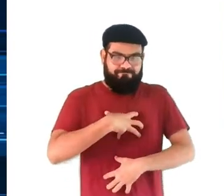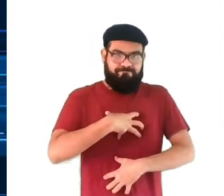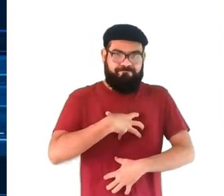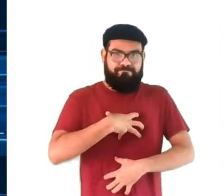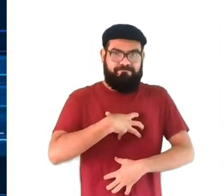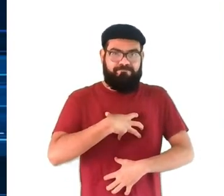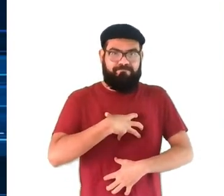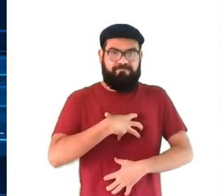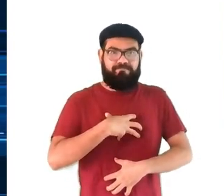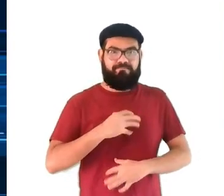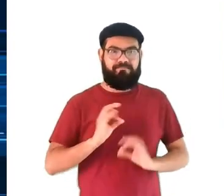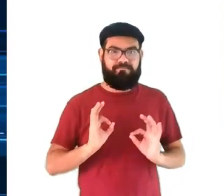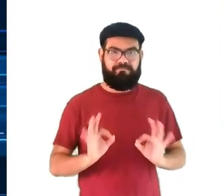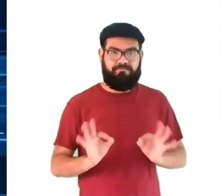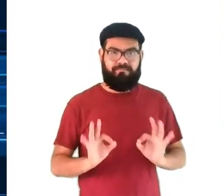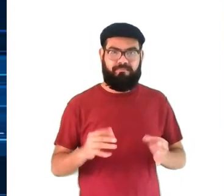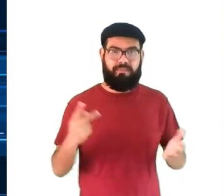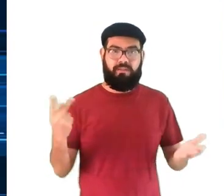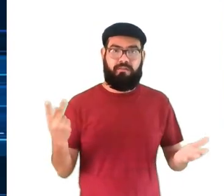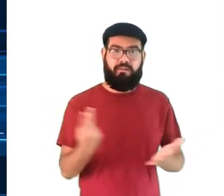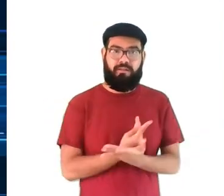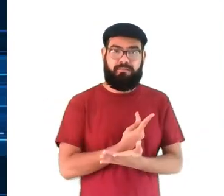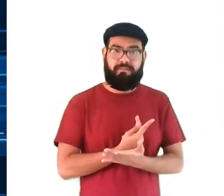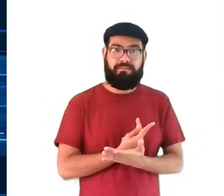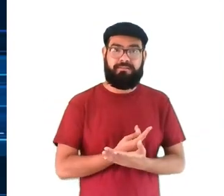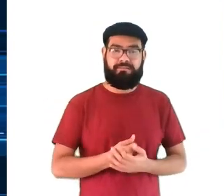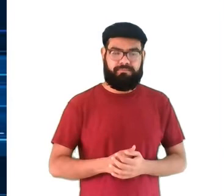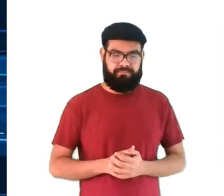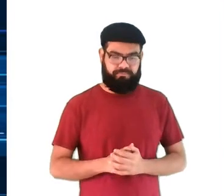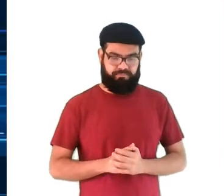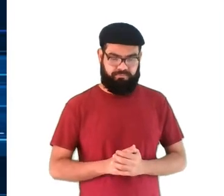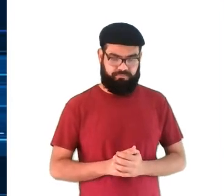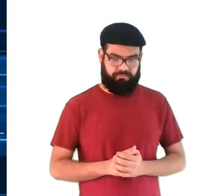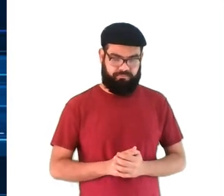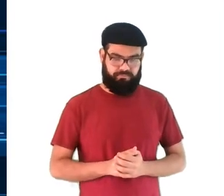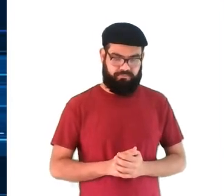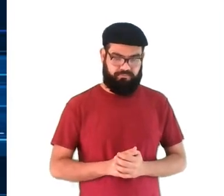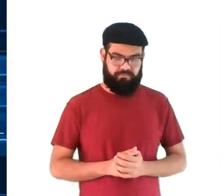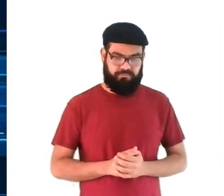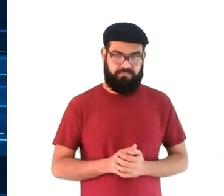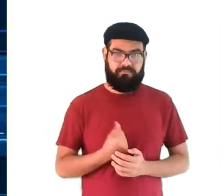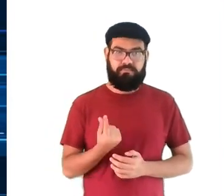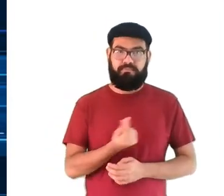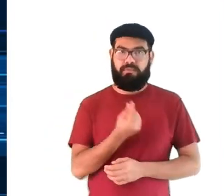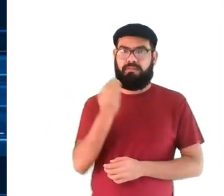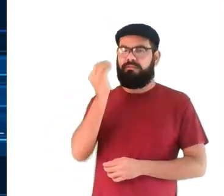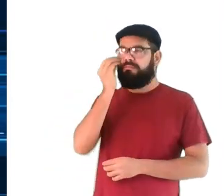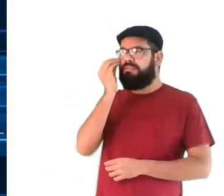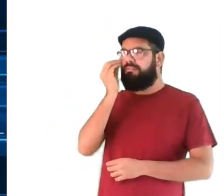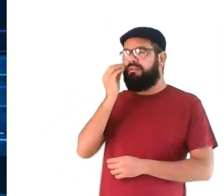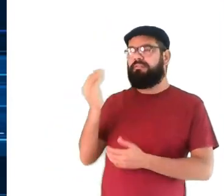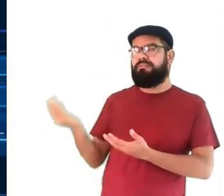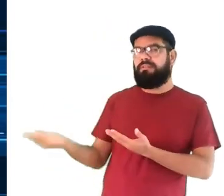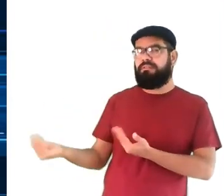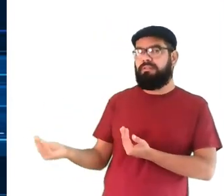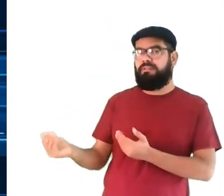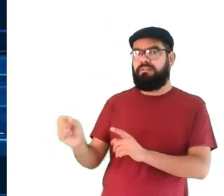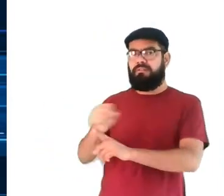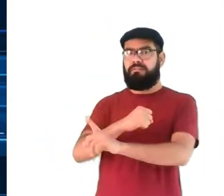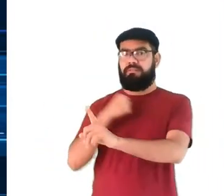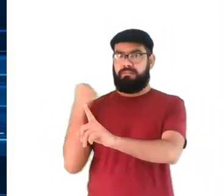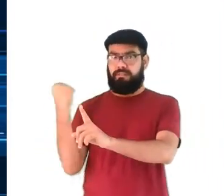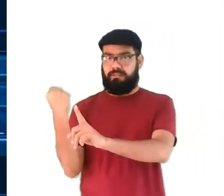certo? Que acontecem, né? Que são observáveis nos adolescentes da nossa sociedade,